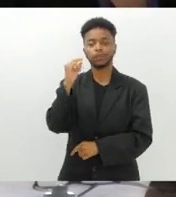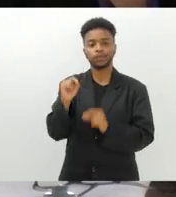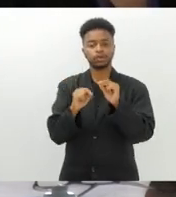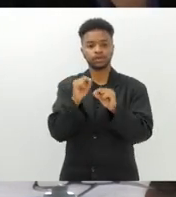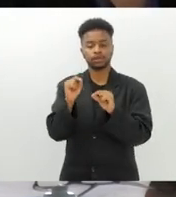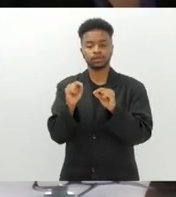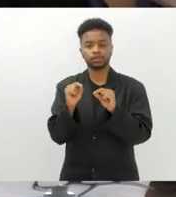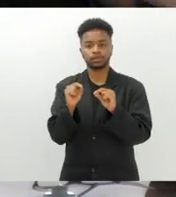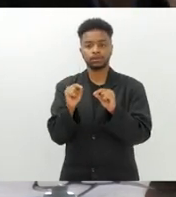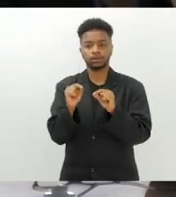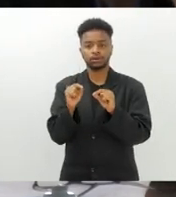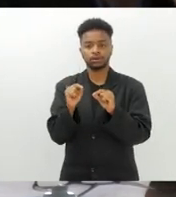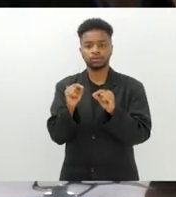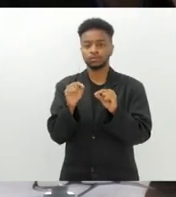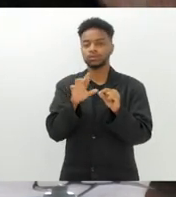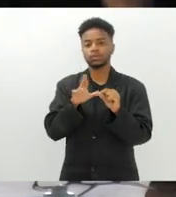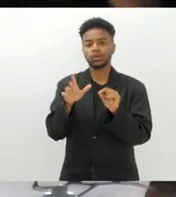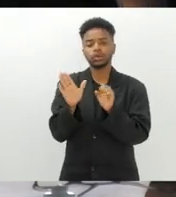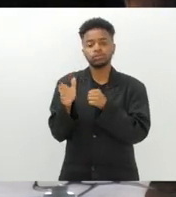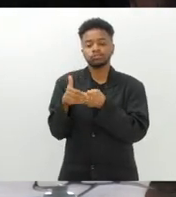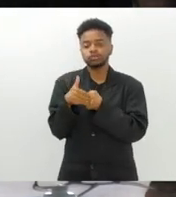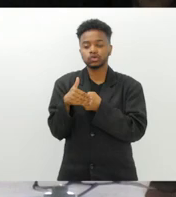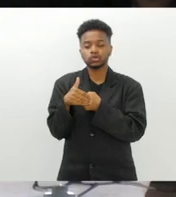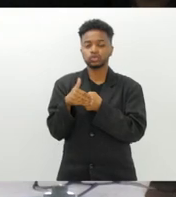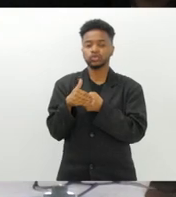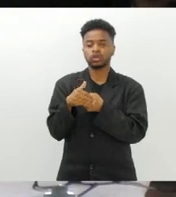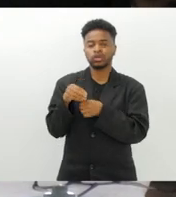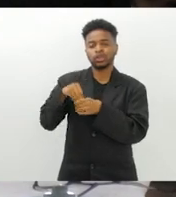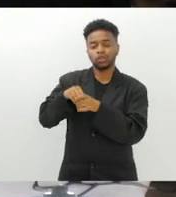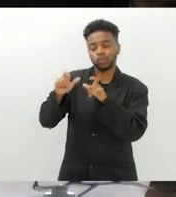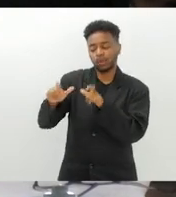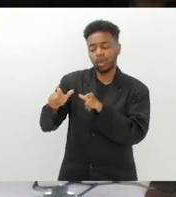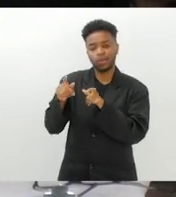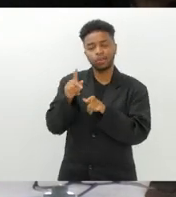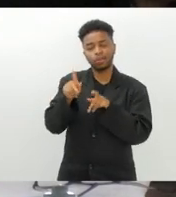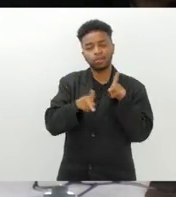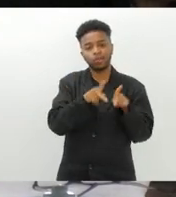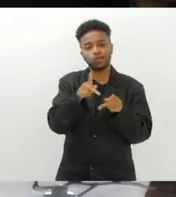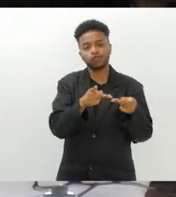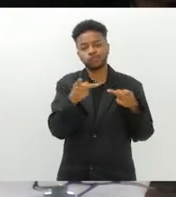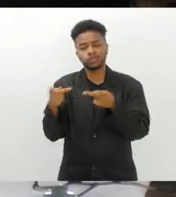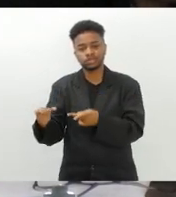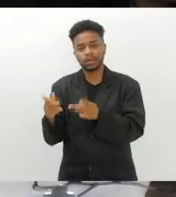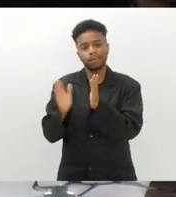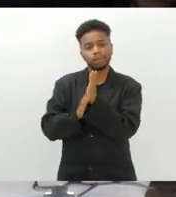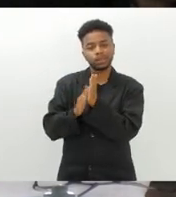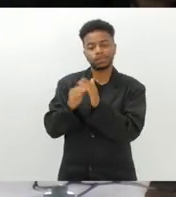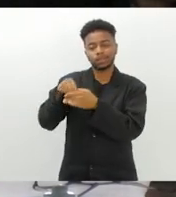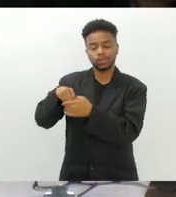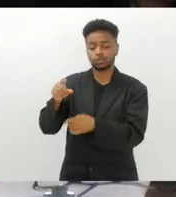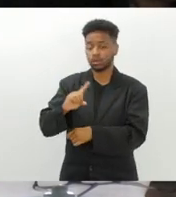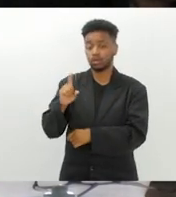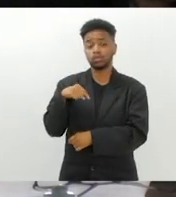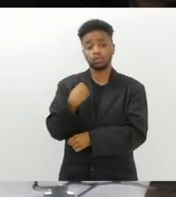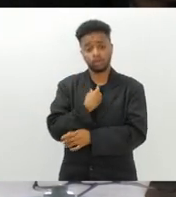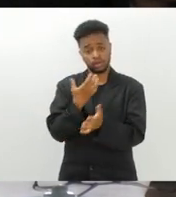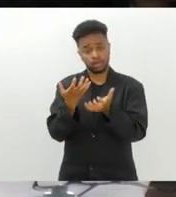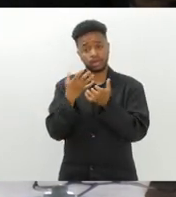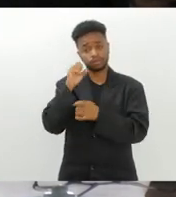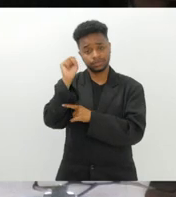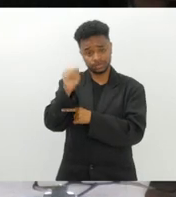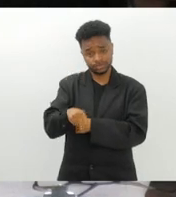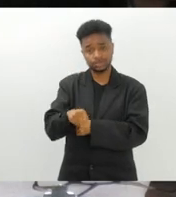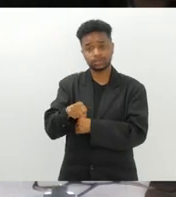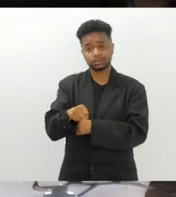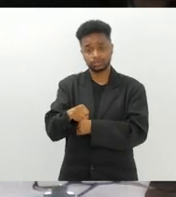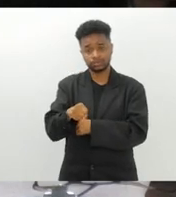mais guardados no nosso cantinho para o povo visitar, para bater palma dos nossos terreiros. Nós queremos, sim, professor,